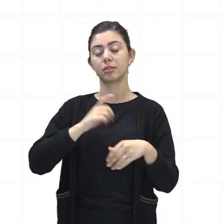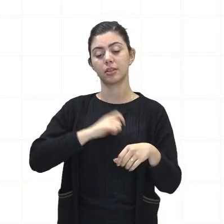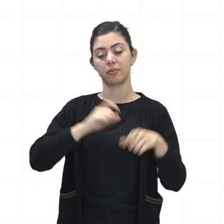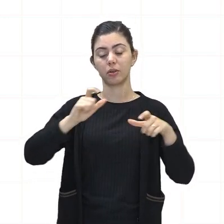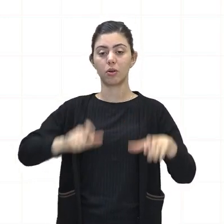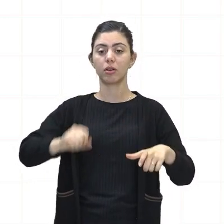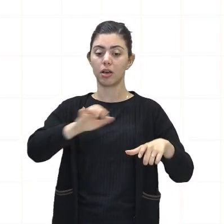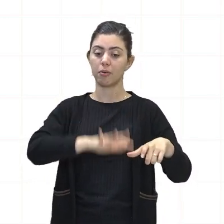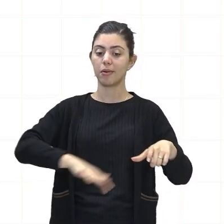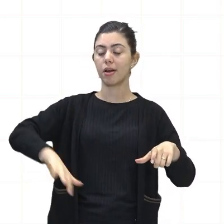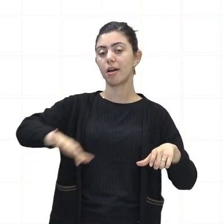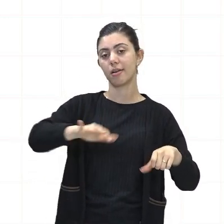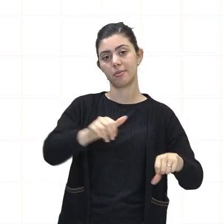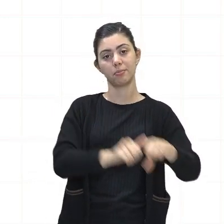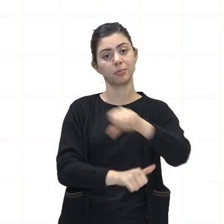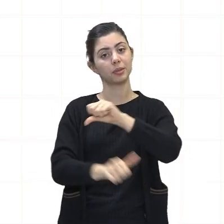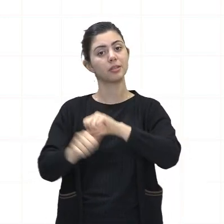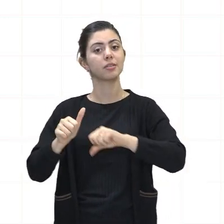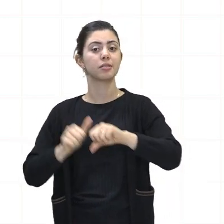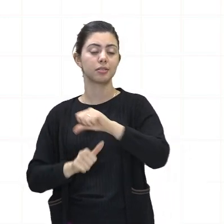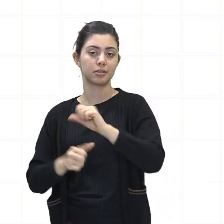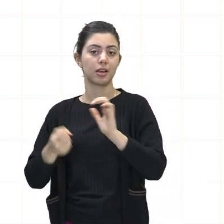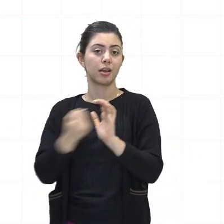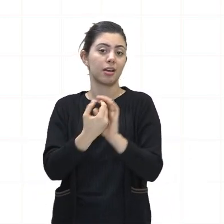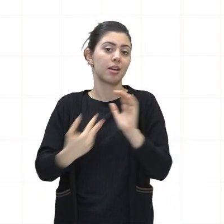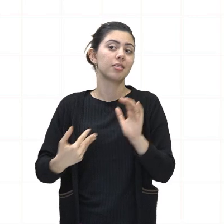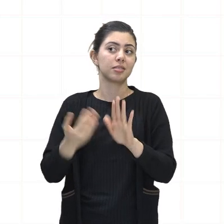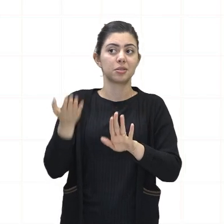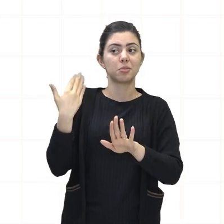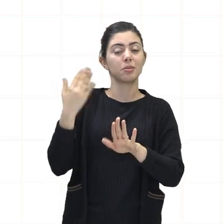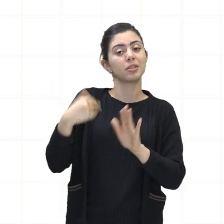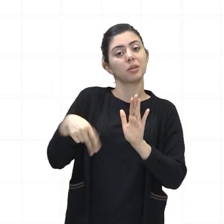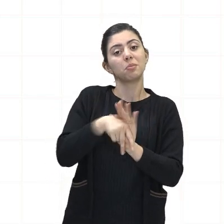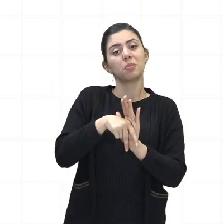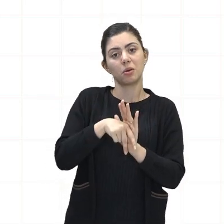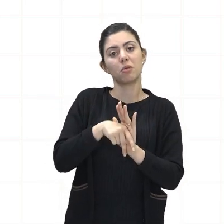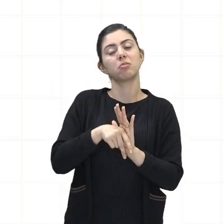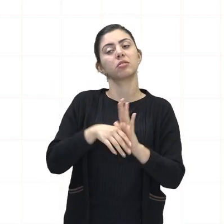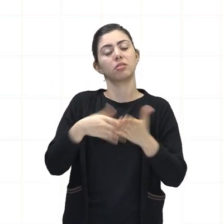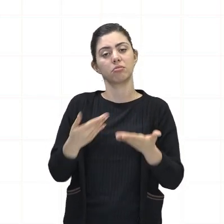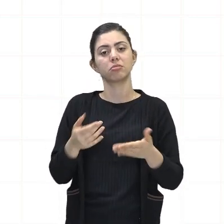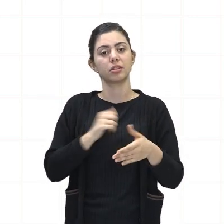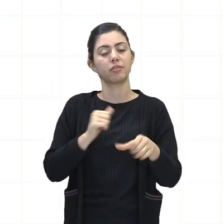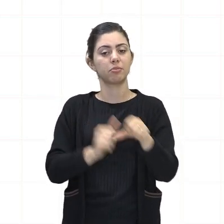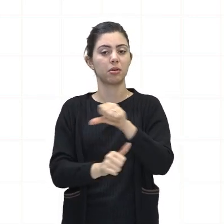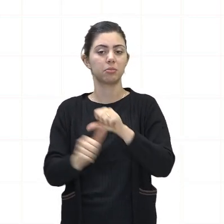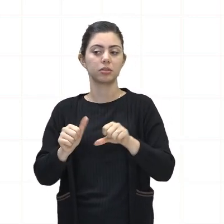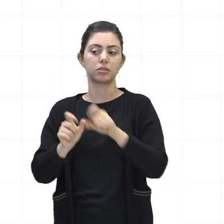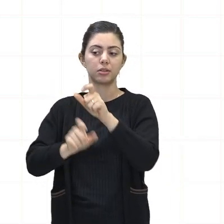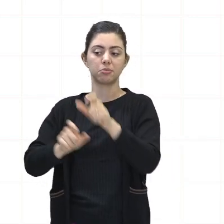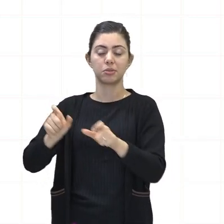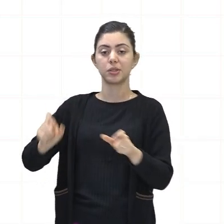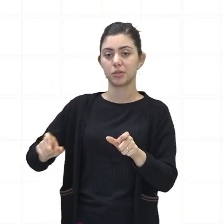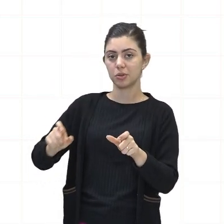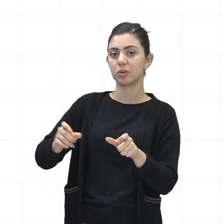modificando a paisagem, modificando as características do dia a dia das pessoas,